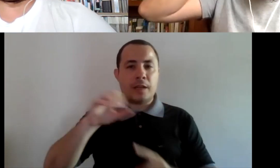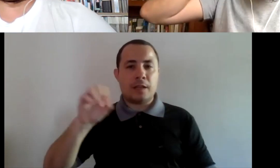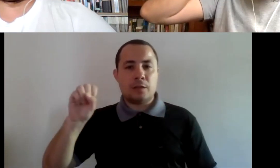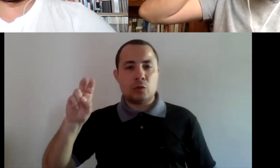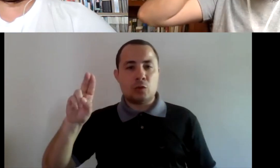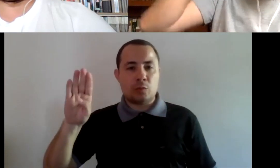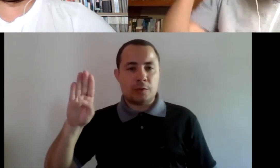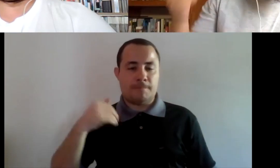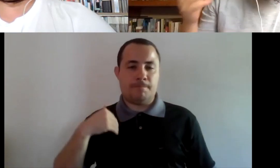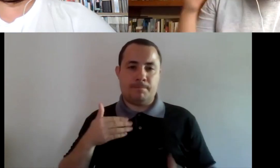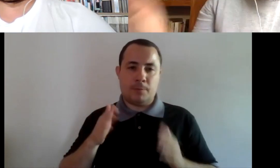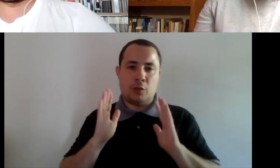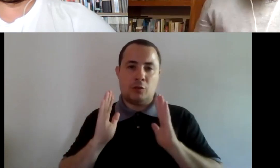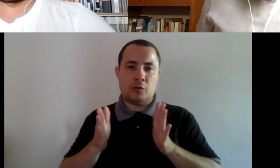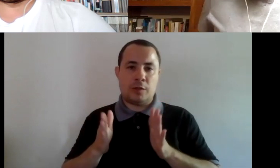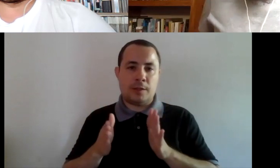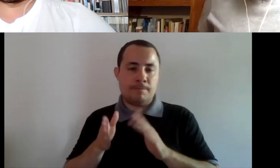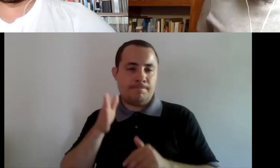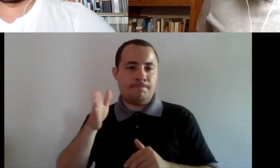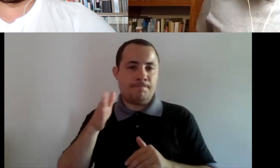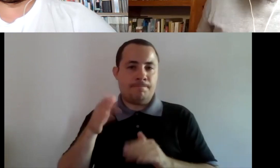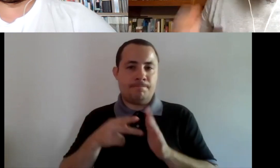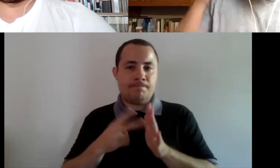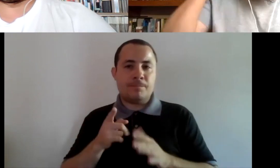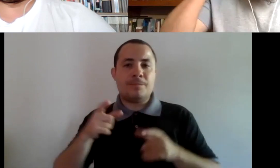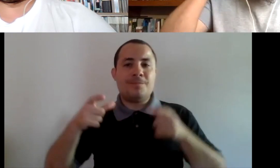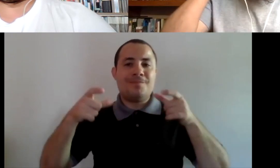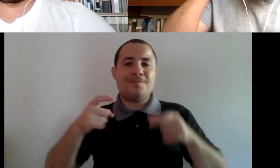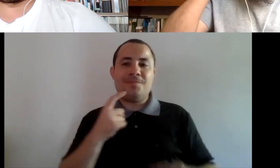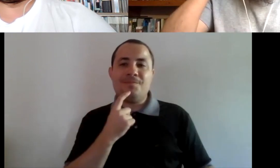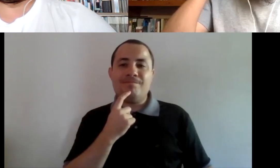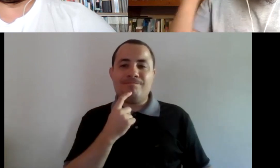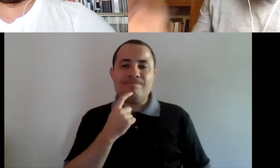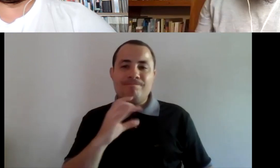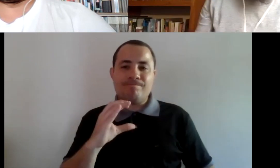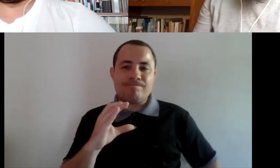Sub. É uma feira lá em Campinas, né, na biblioteca